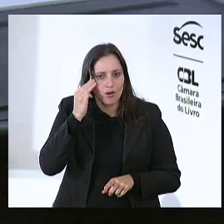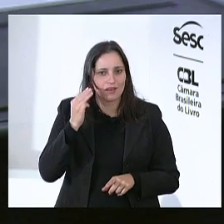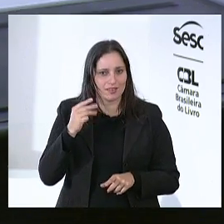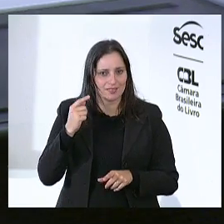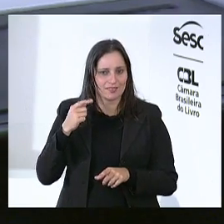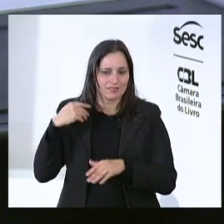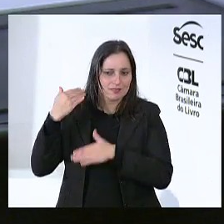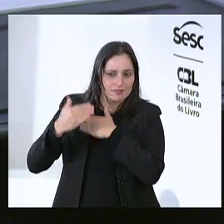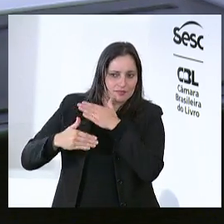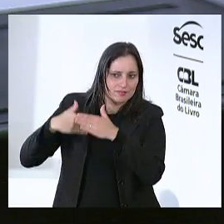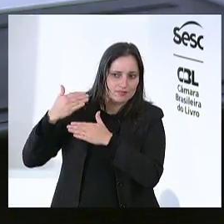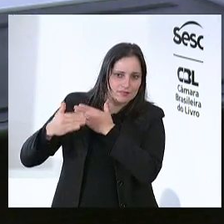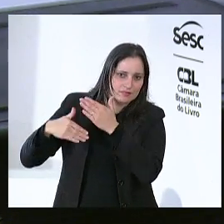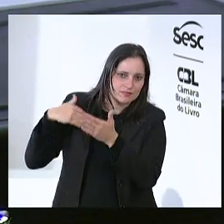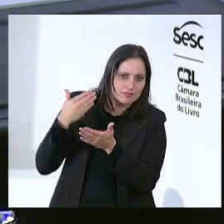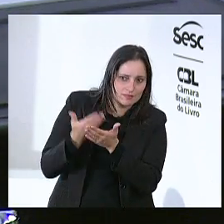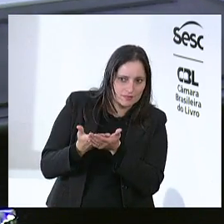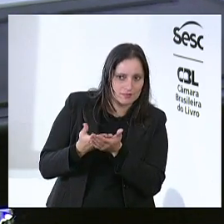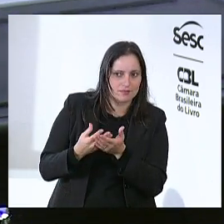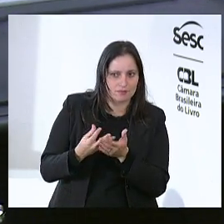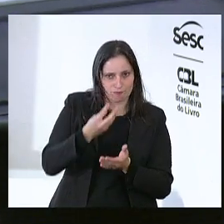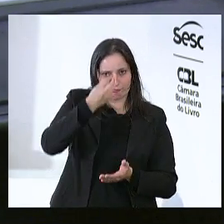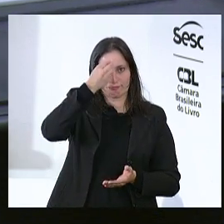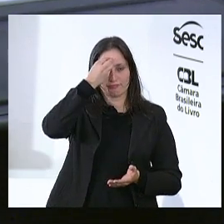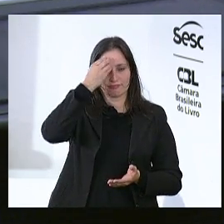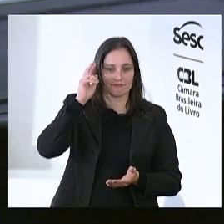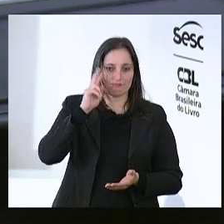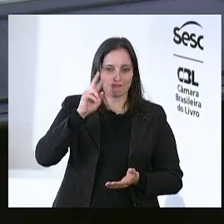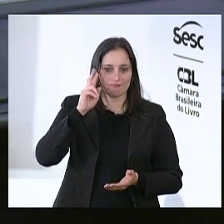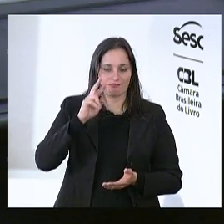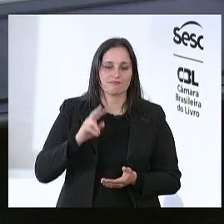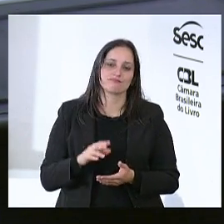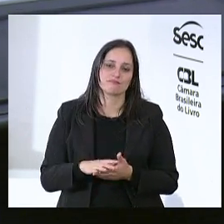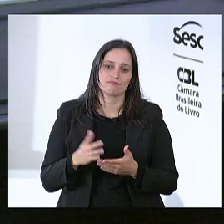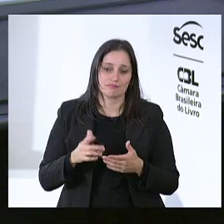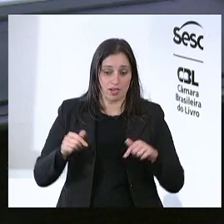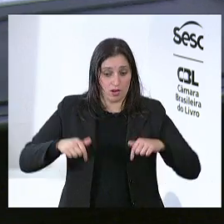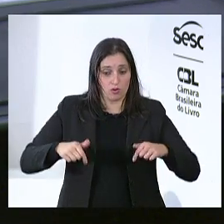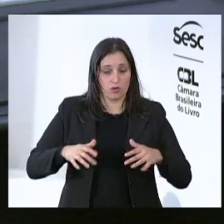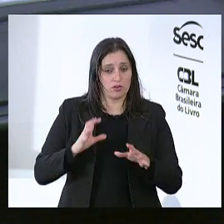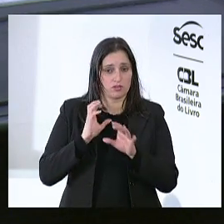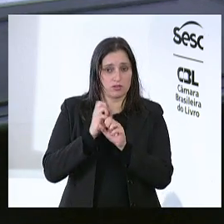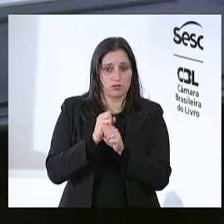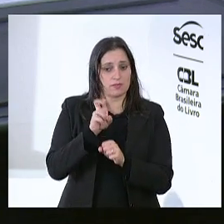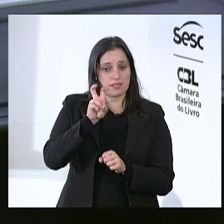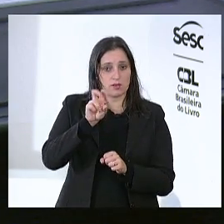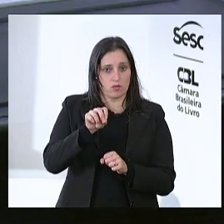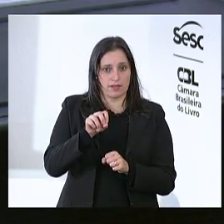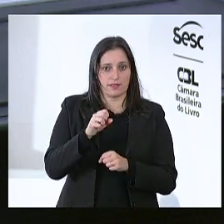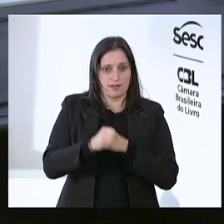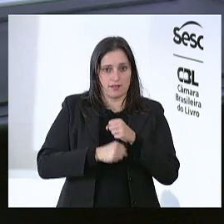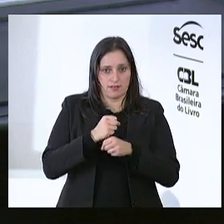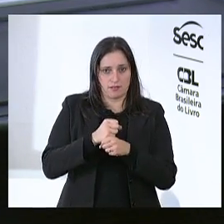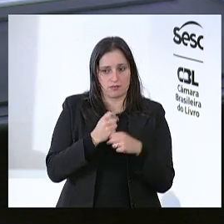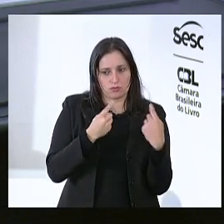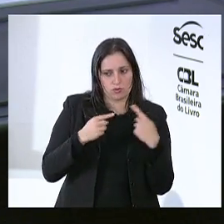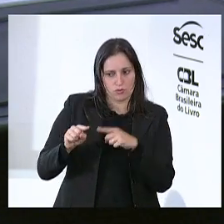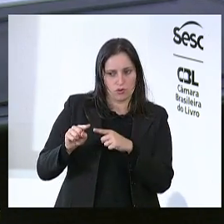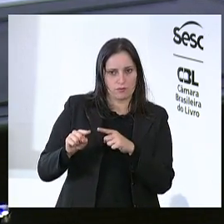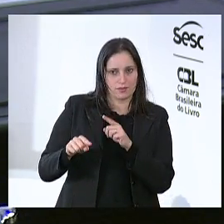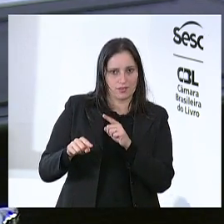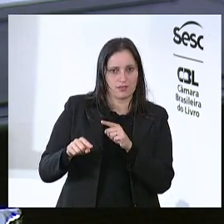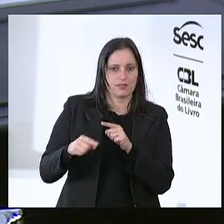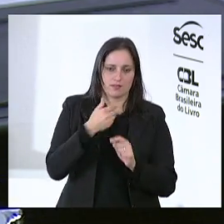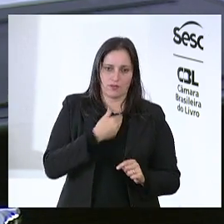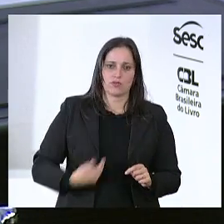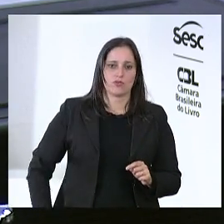história, né? Então, e estamos aqui nos 50 anos do golpe, e em torno desses 50 anos do golpe, a gente